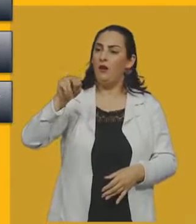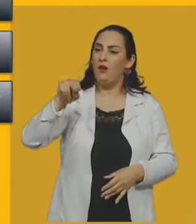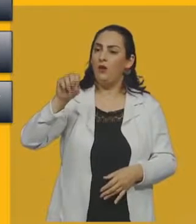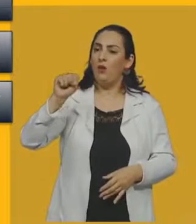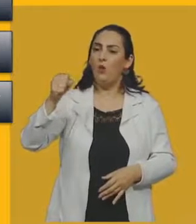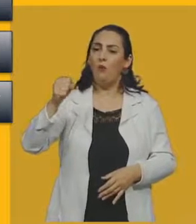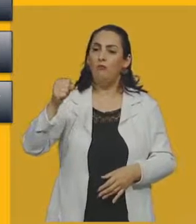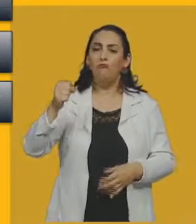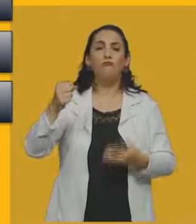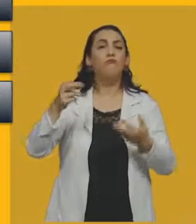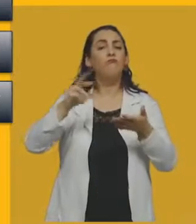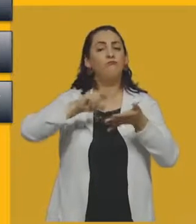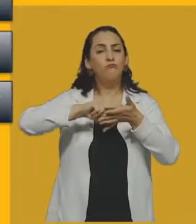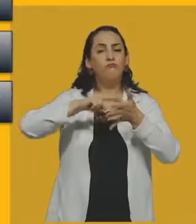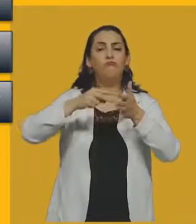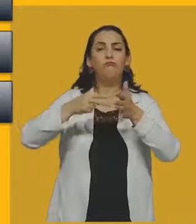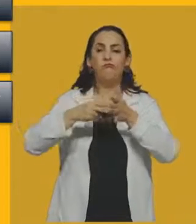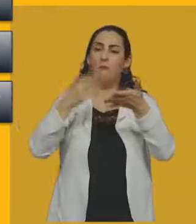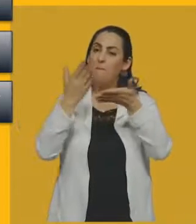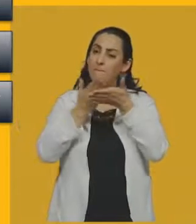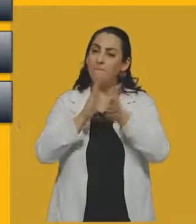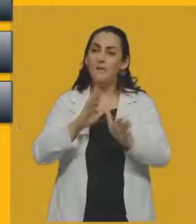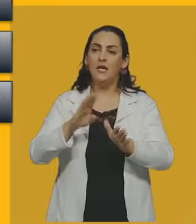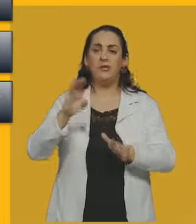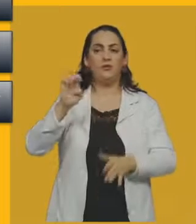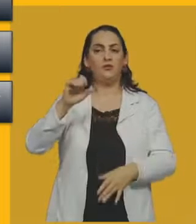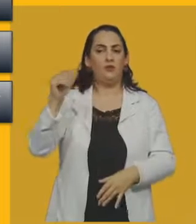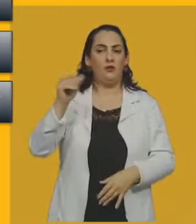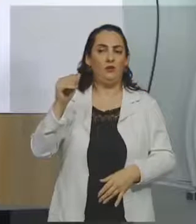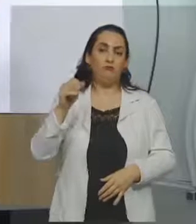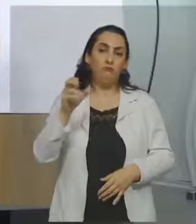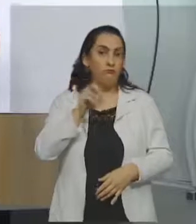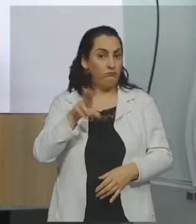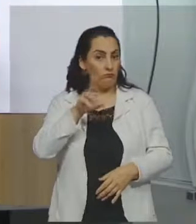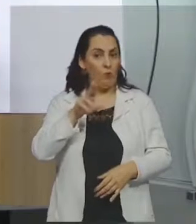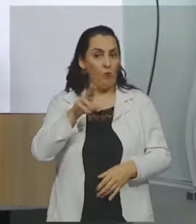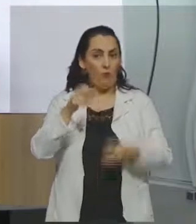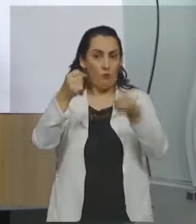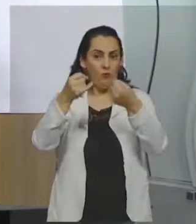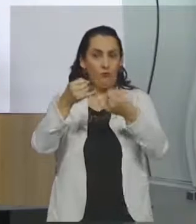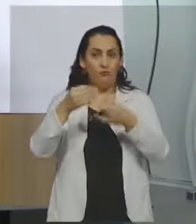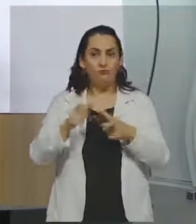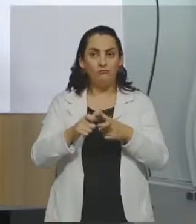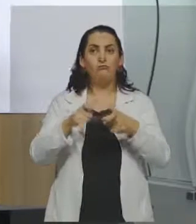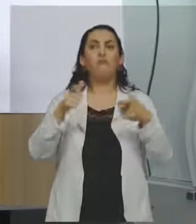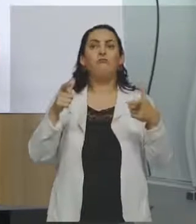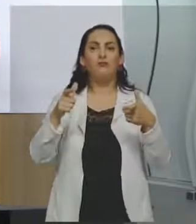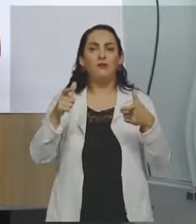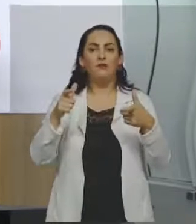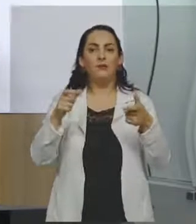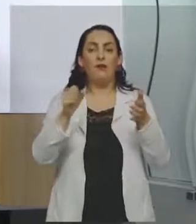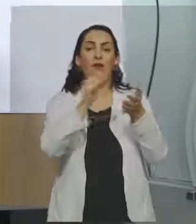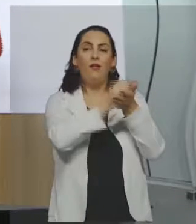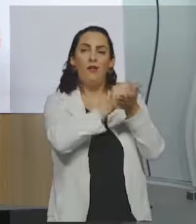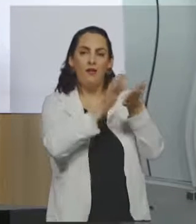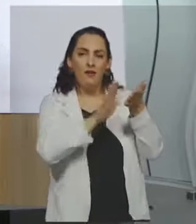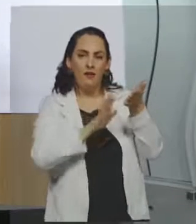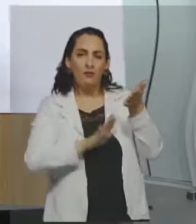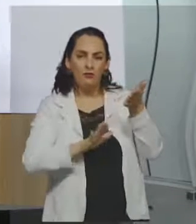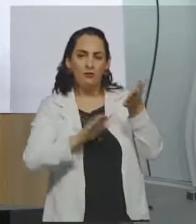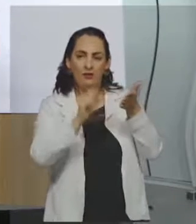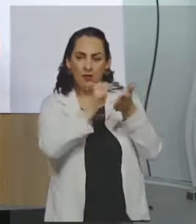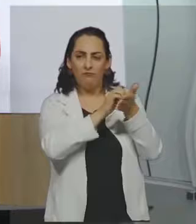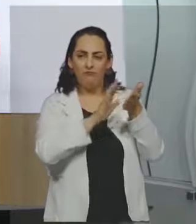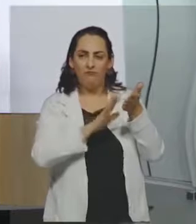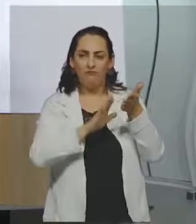essa perca ou excesso de elétrons. Eu vou pular essa atividade, vou dar então o modelo de Bohr e tendo tempo eu